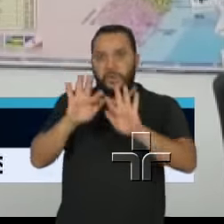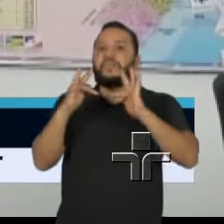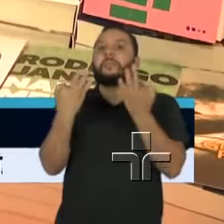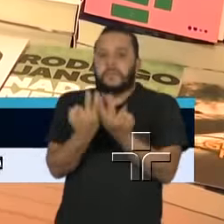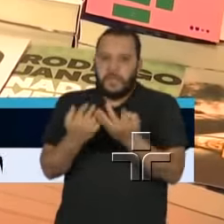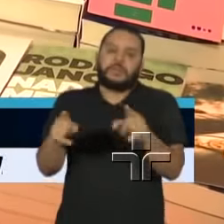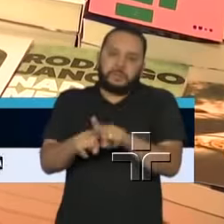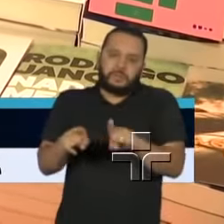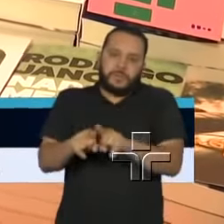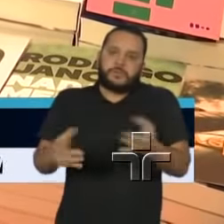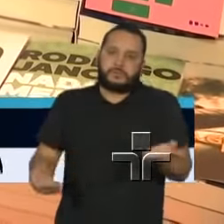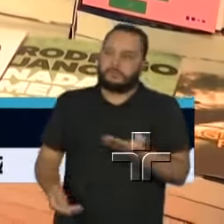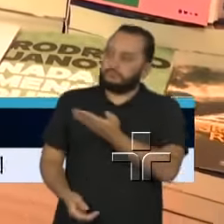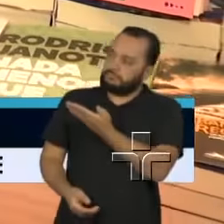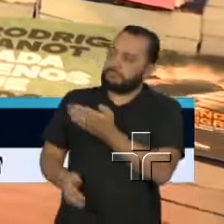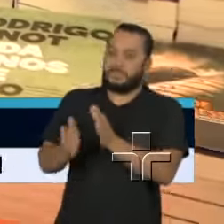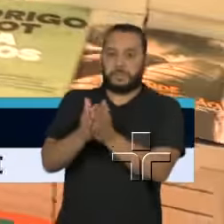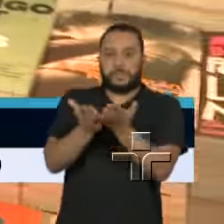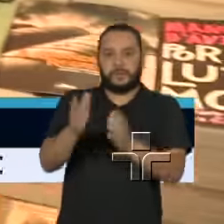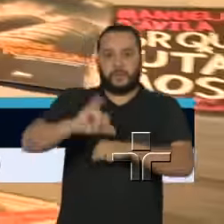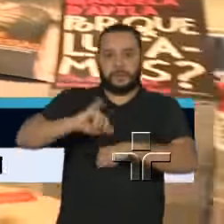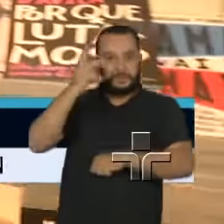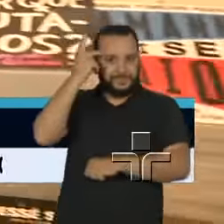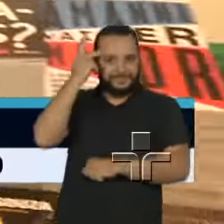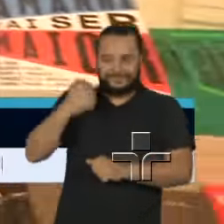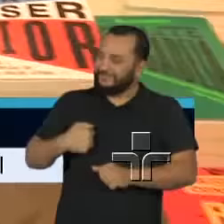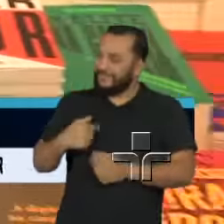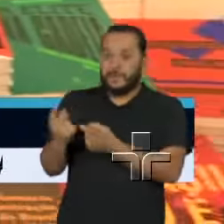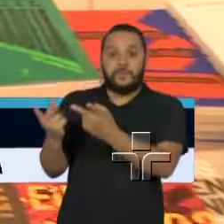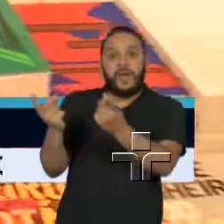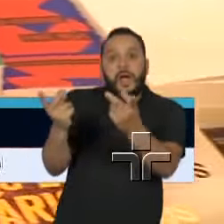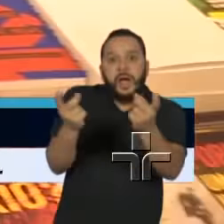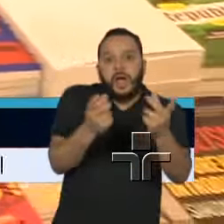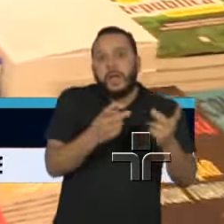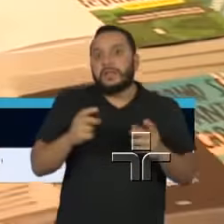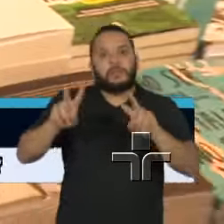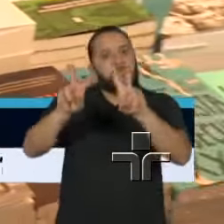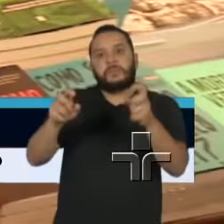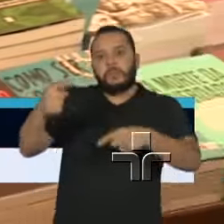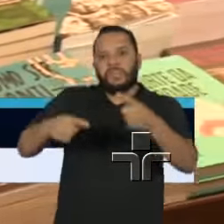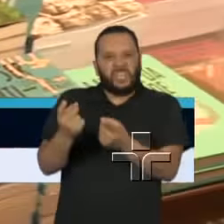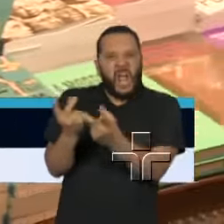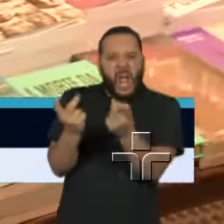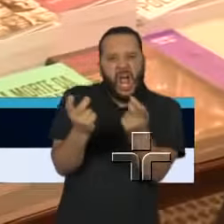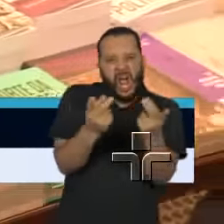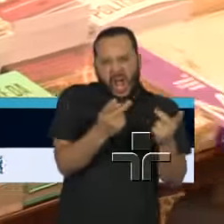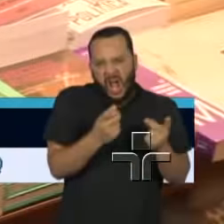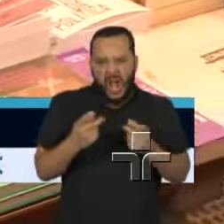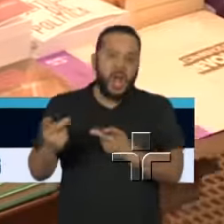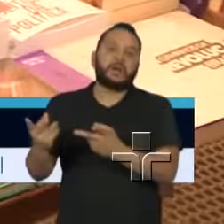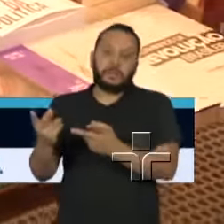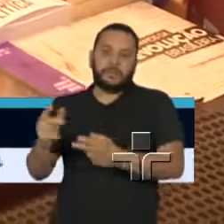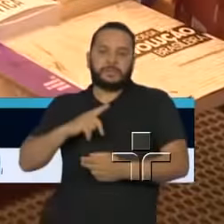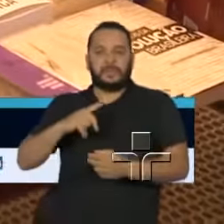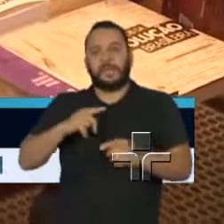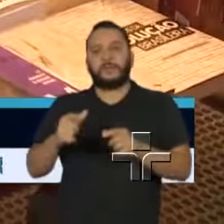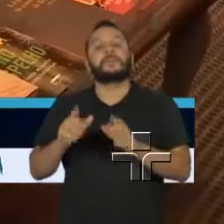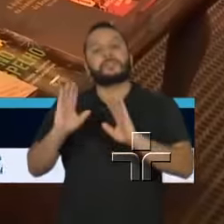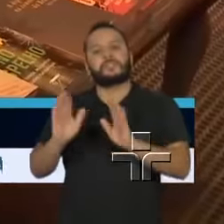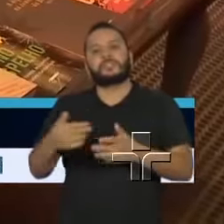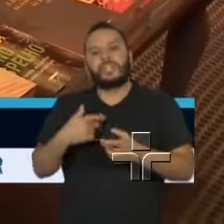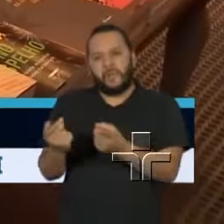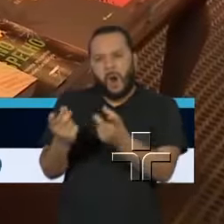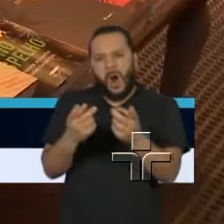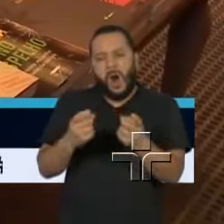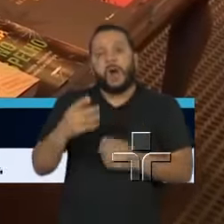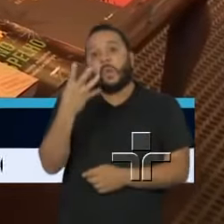desses cidadãos. Nesta livraria, na capital paulista, as vendas de livros de política dispararam. O crescimento foi de quase